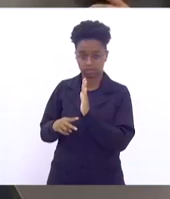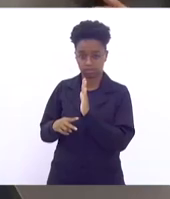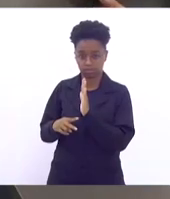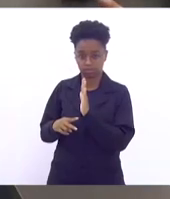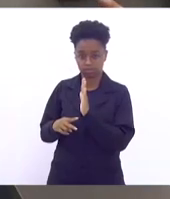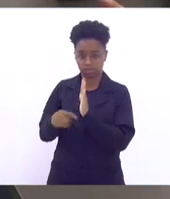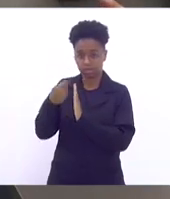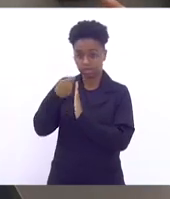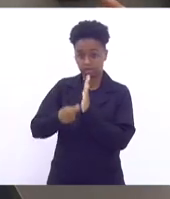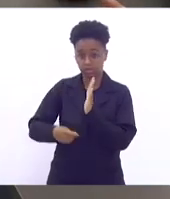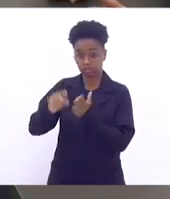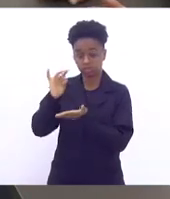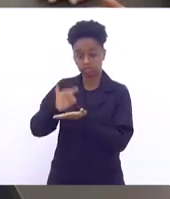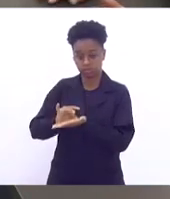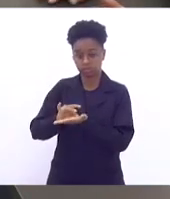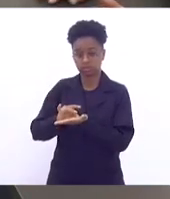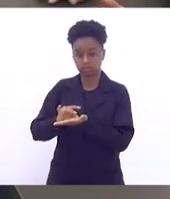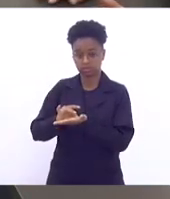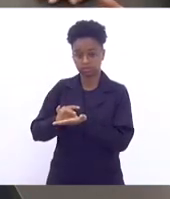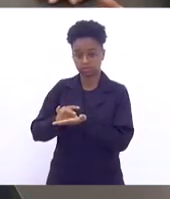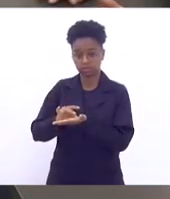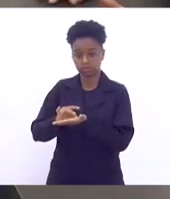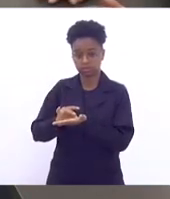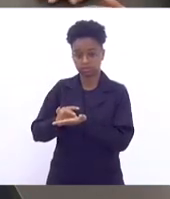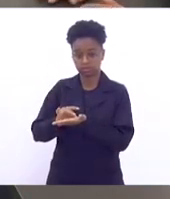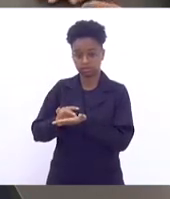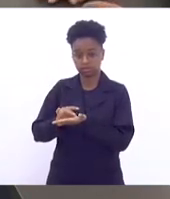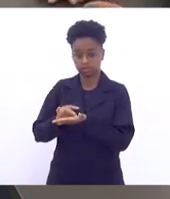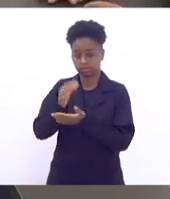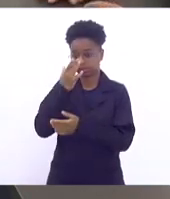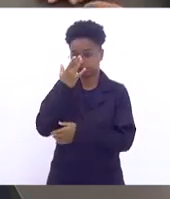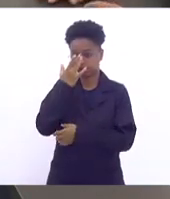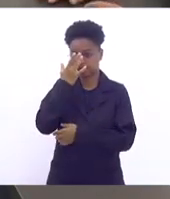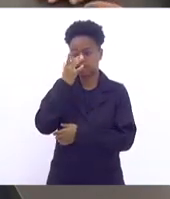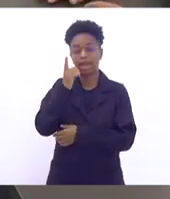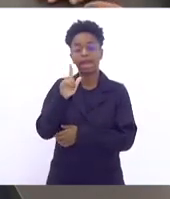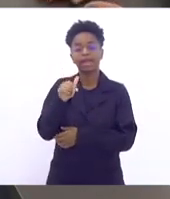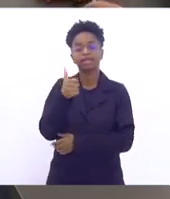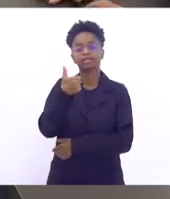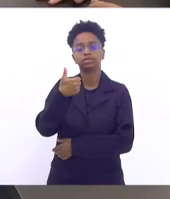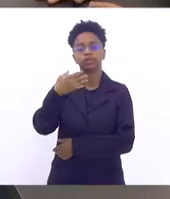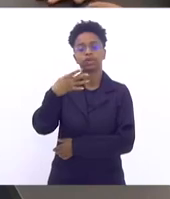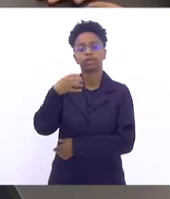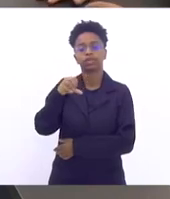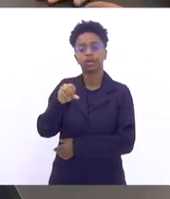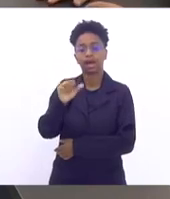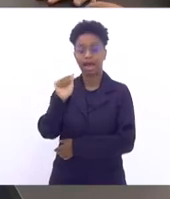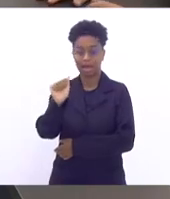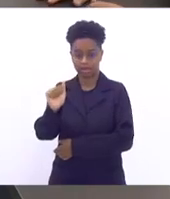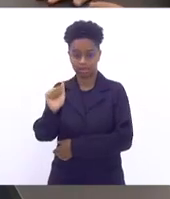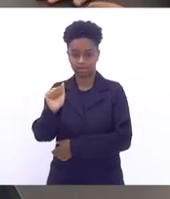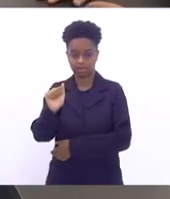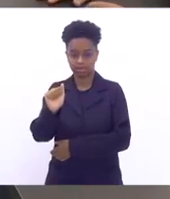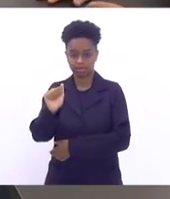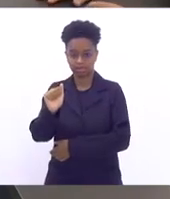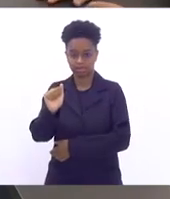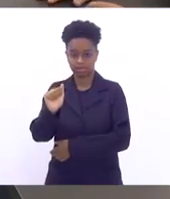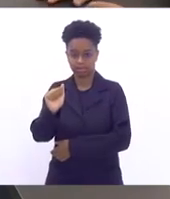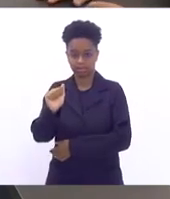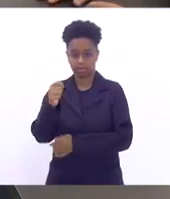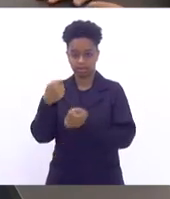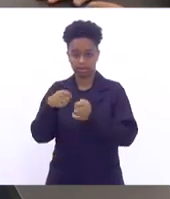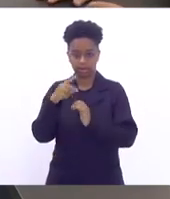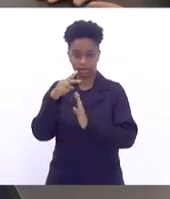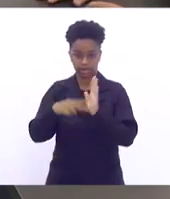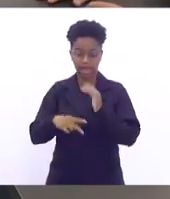O texto original do do trabalho a gente a gente tem que se fazer referência ao 149a